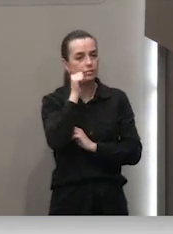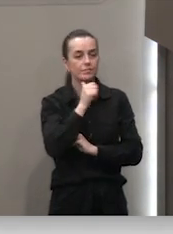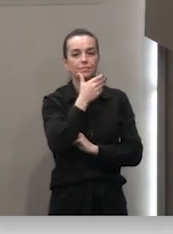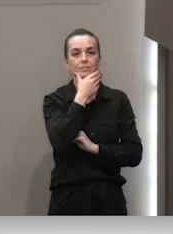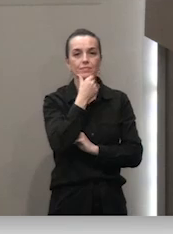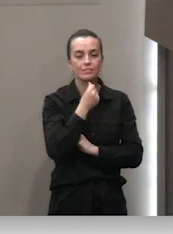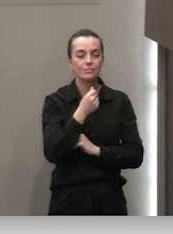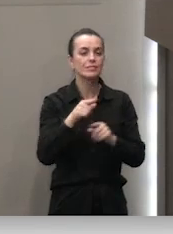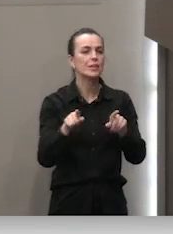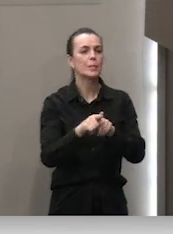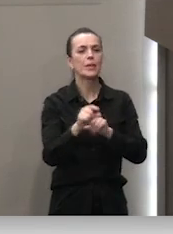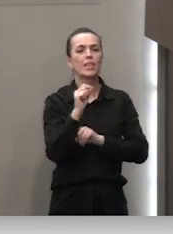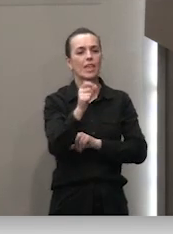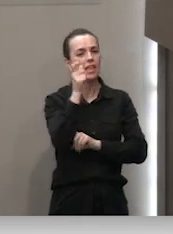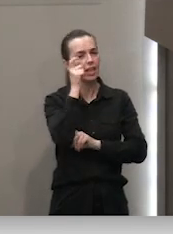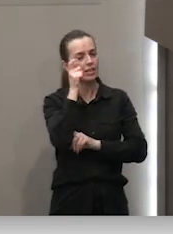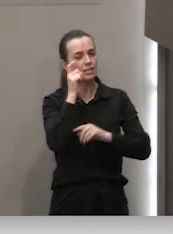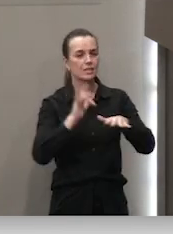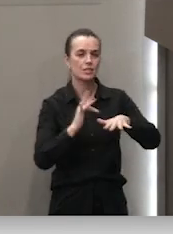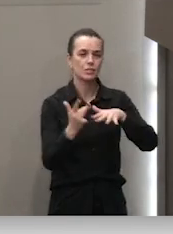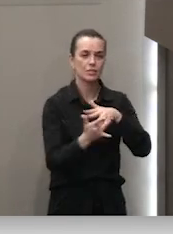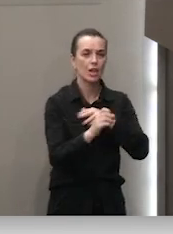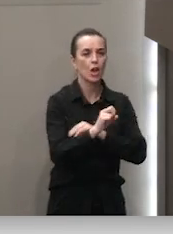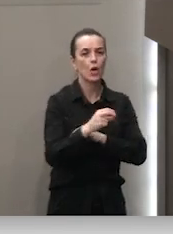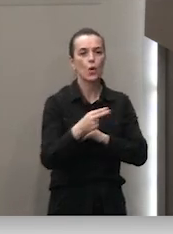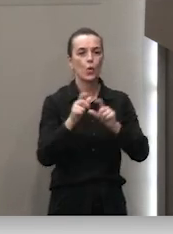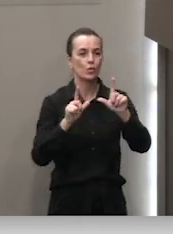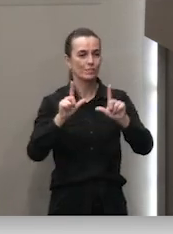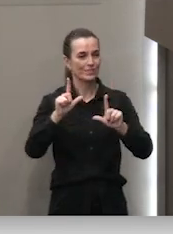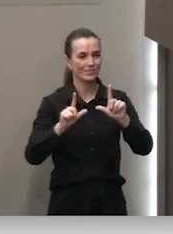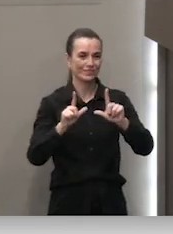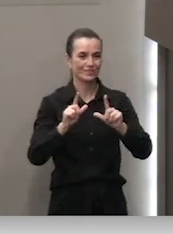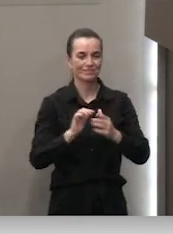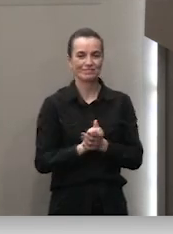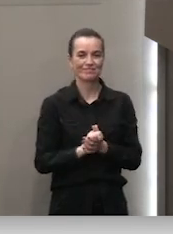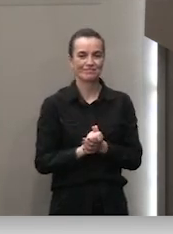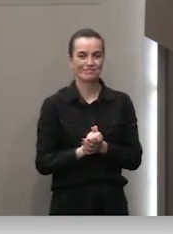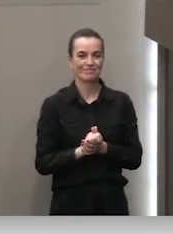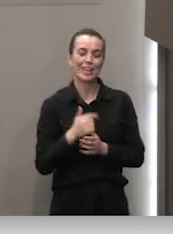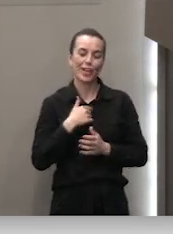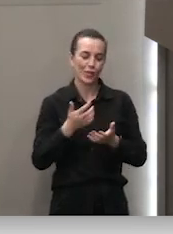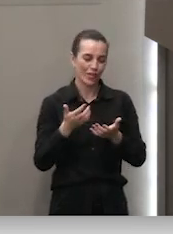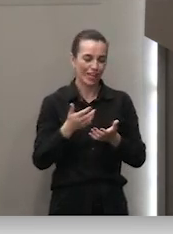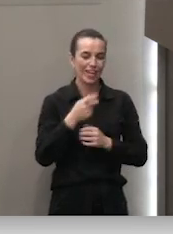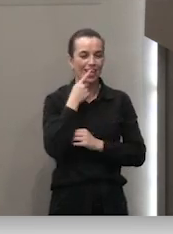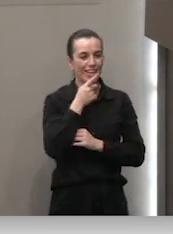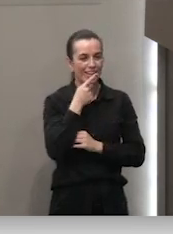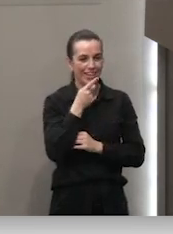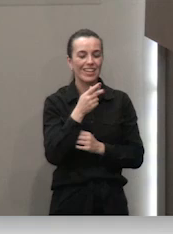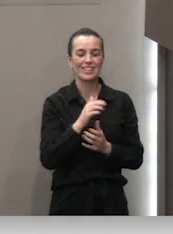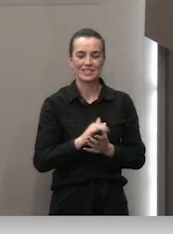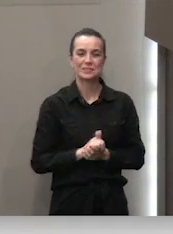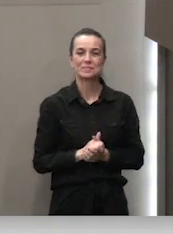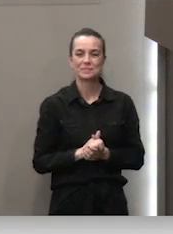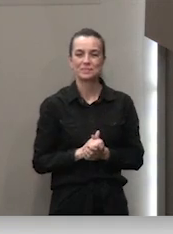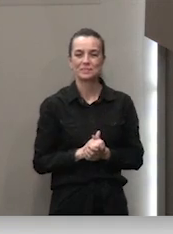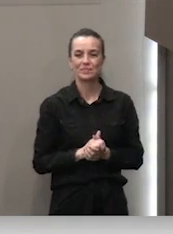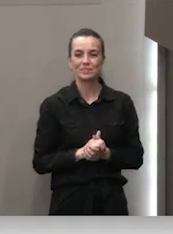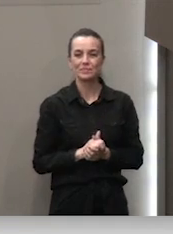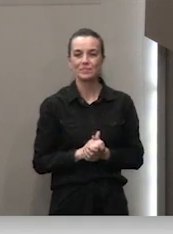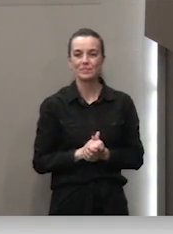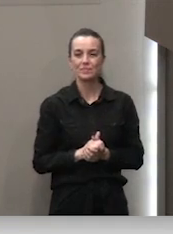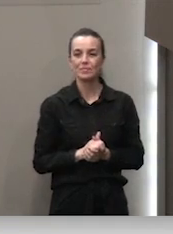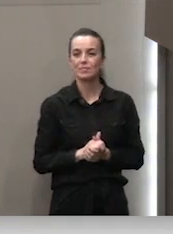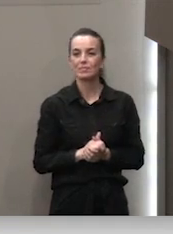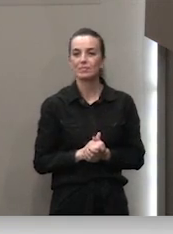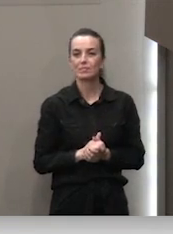16 e também para as redes sociais. Já que todo mundo declinou, alguém tem que vir falar aqui, né, Miquel? Também já quero desejar, Miquel,